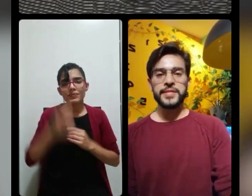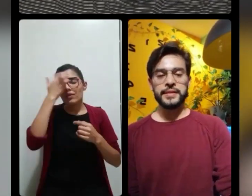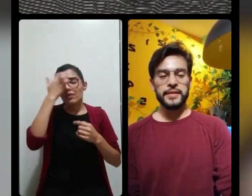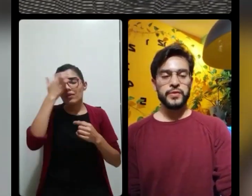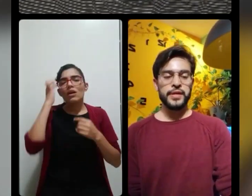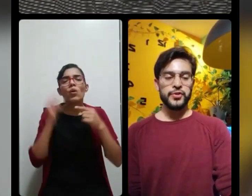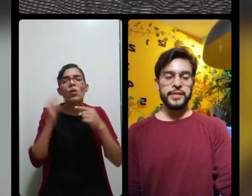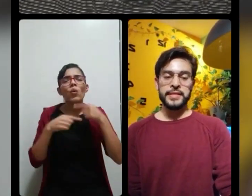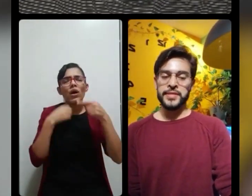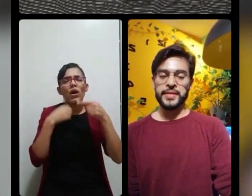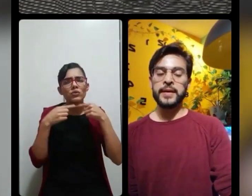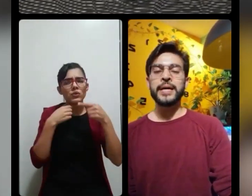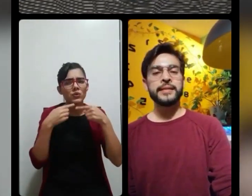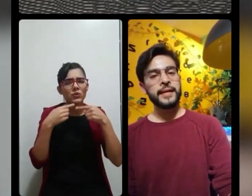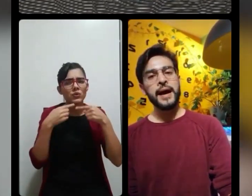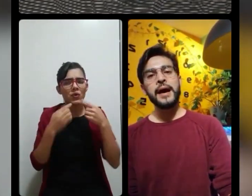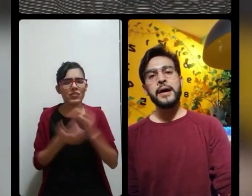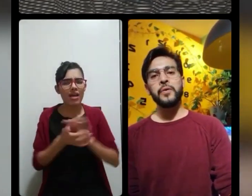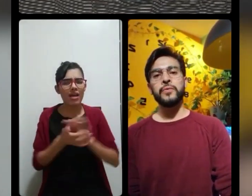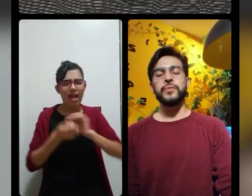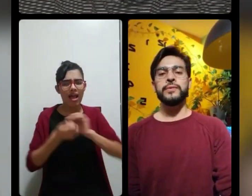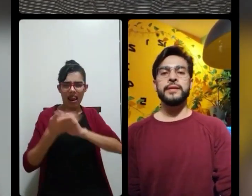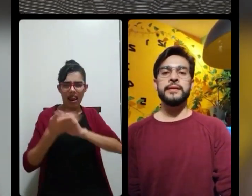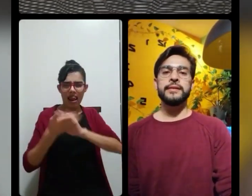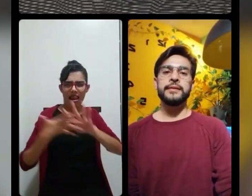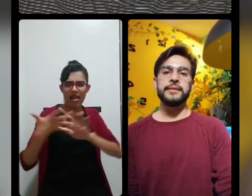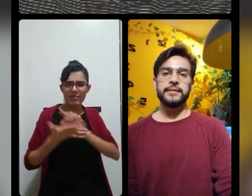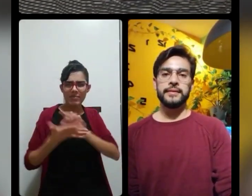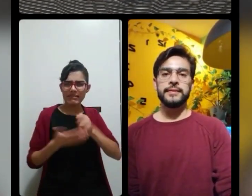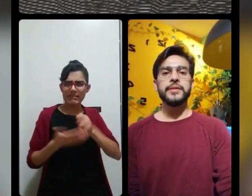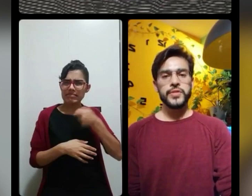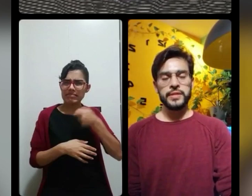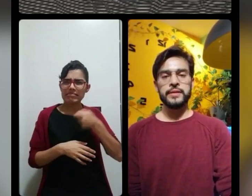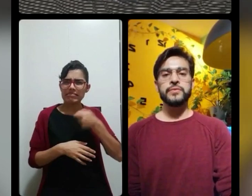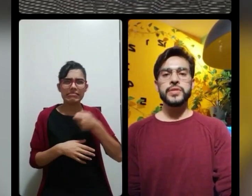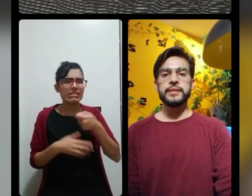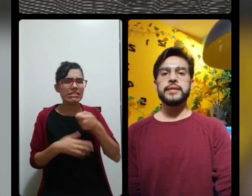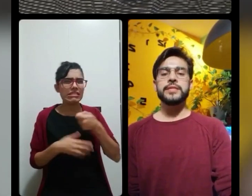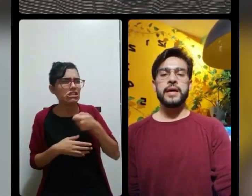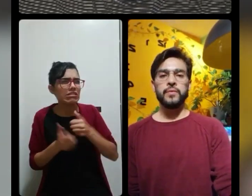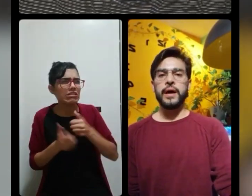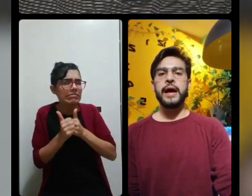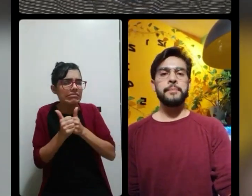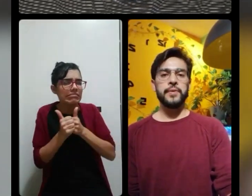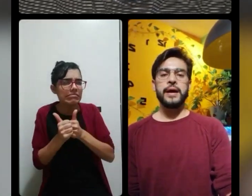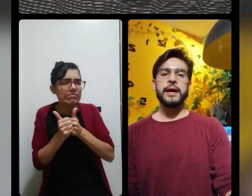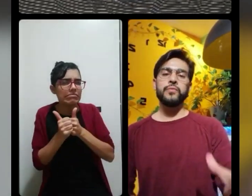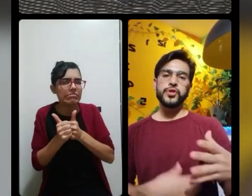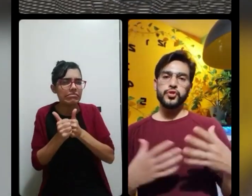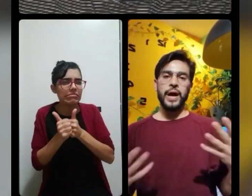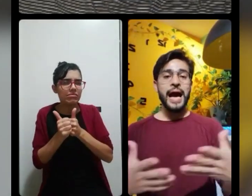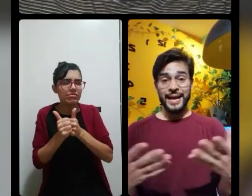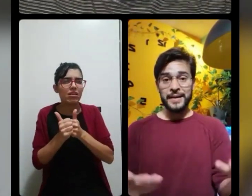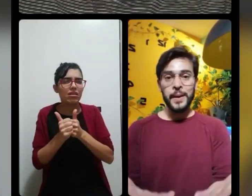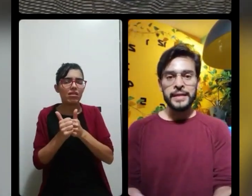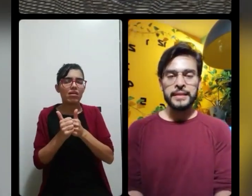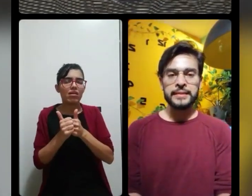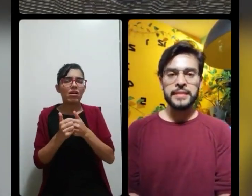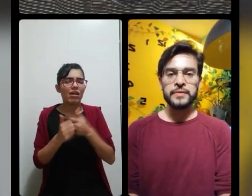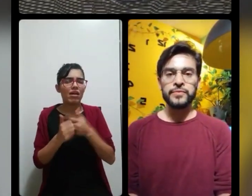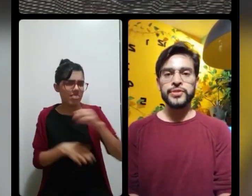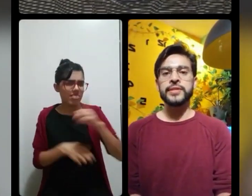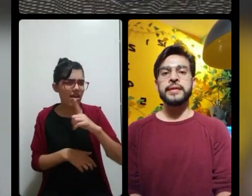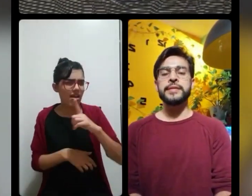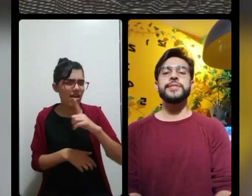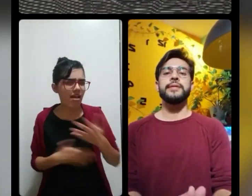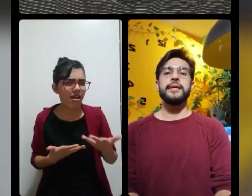Em que sentido de rigidez? Gramatical? Gramatical. Sim, com certeza. Há a gramática